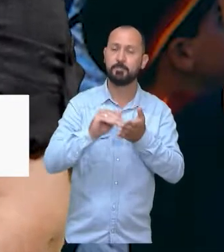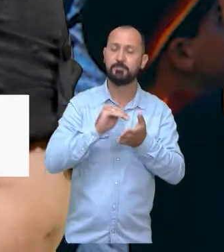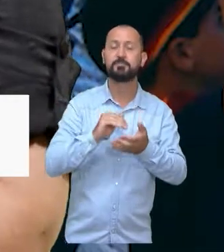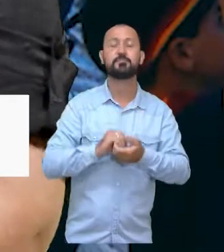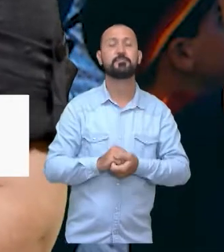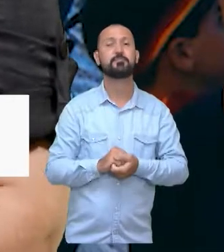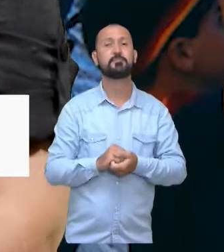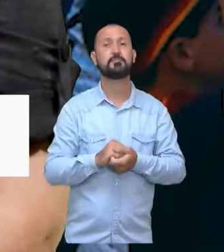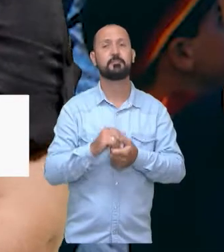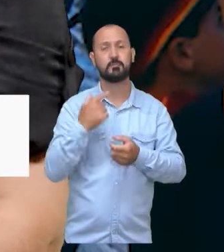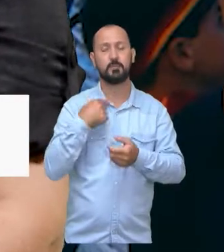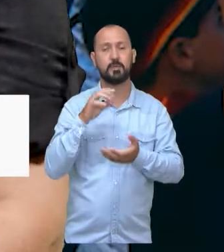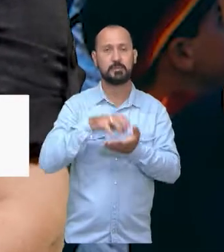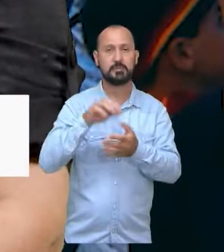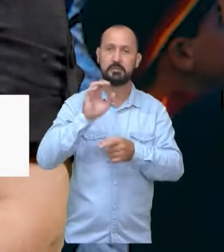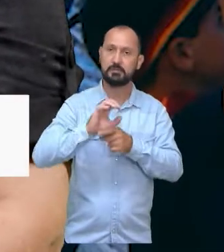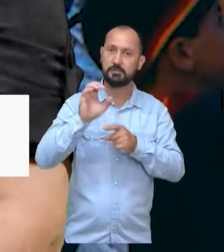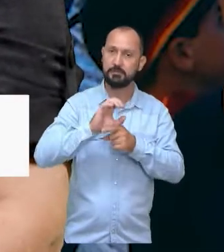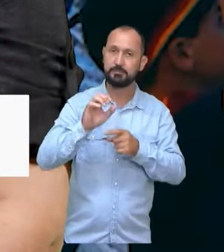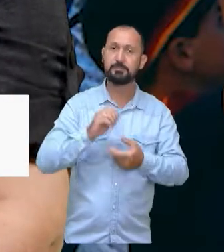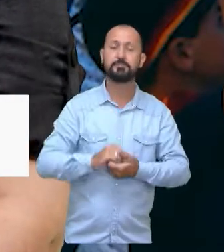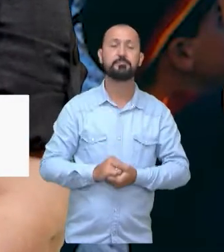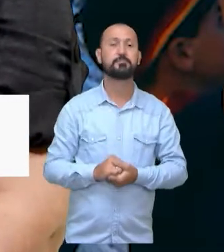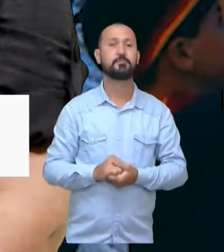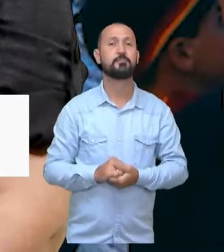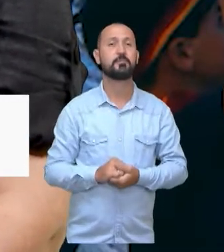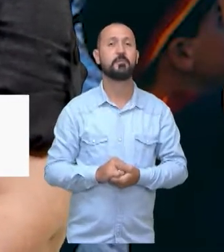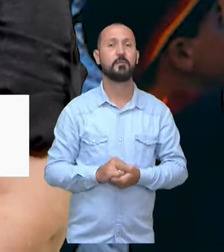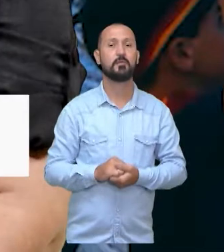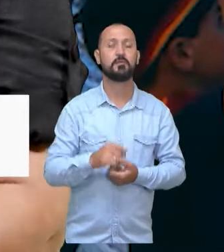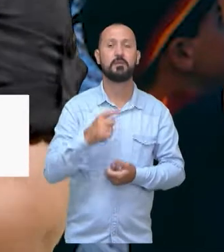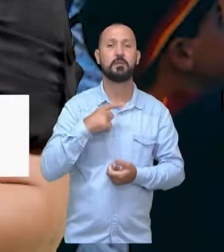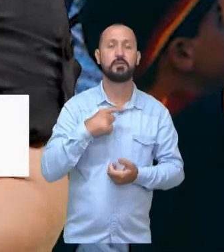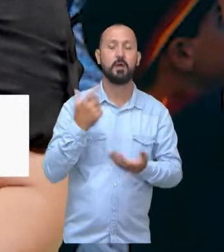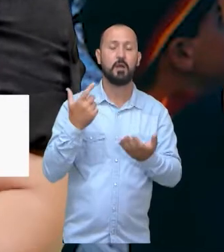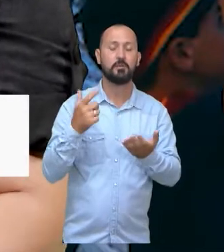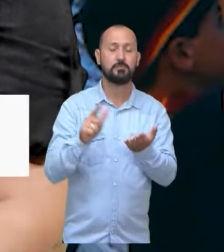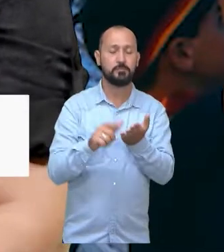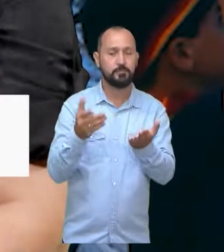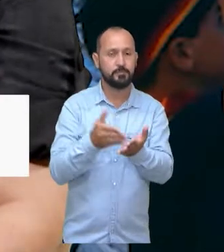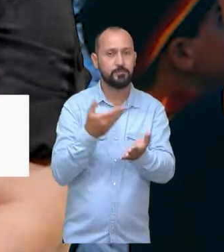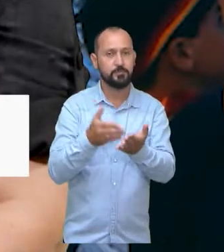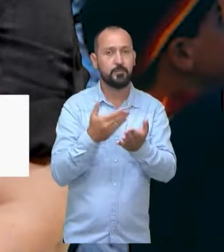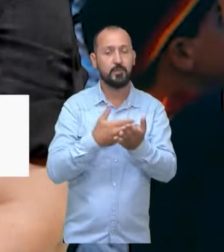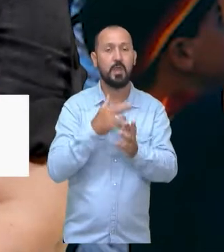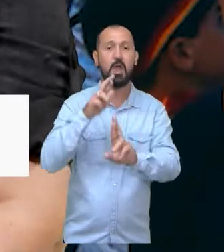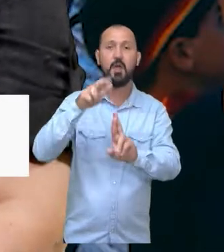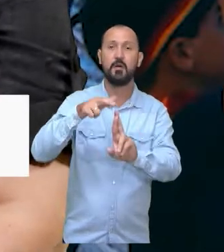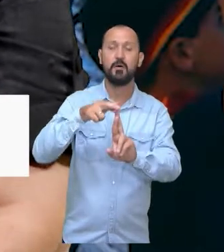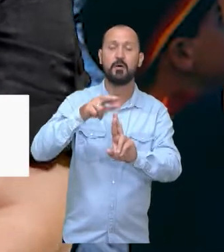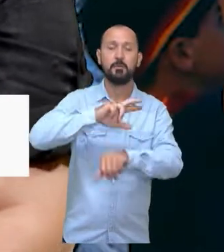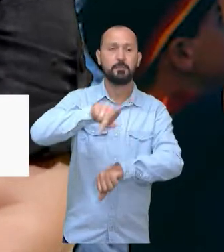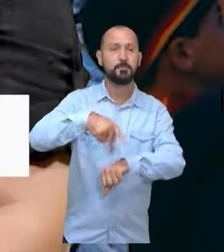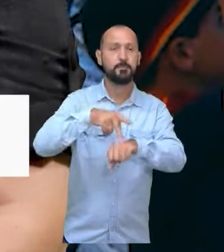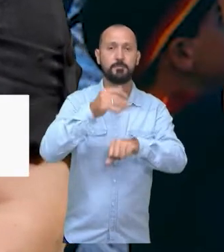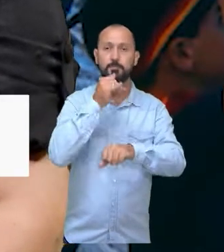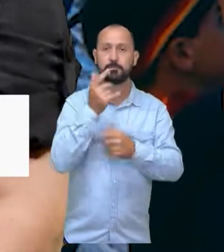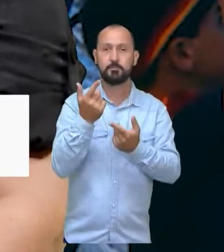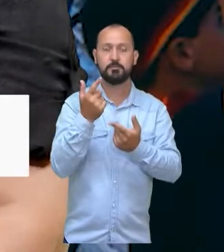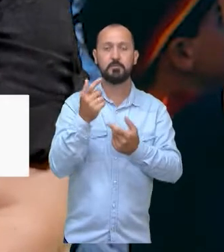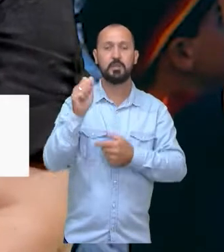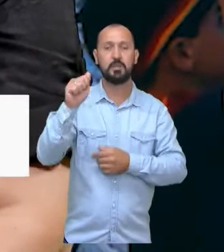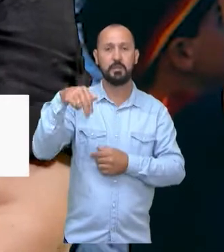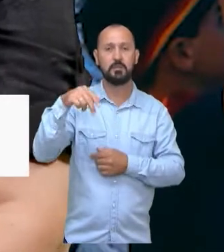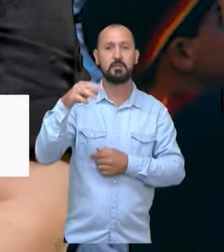Subsecretaria LGBT e pelo Centro Estadual de Cidadania LGBT. E temos cartilhas também que são referências nacional, como por exemplo